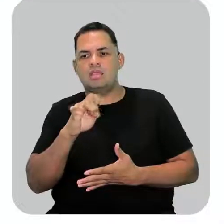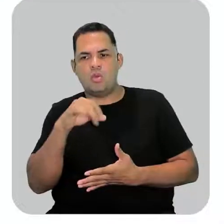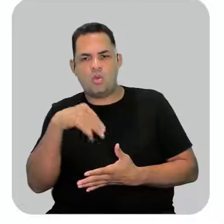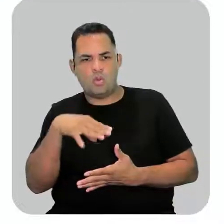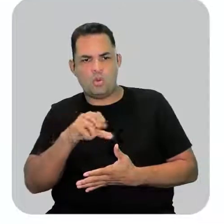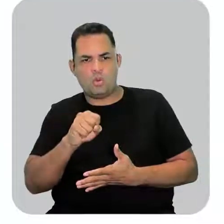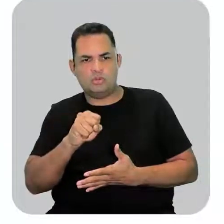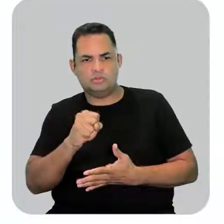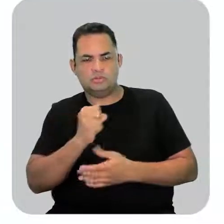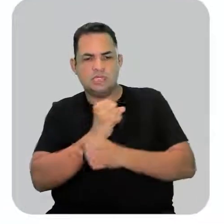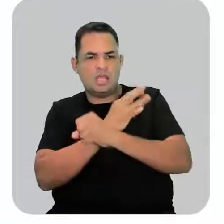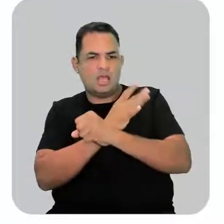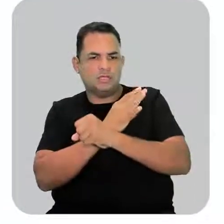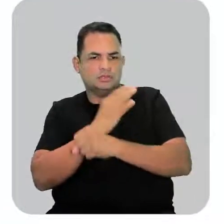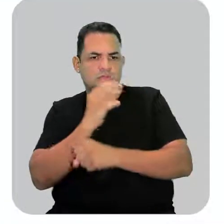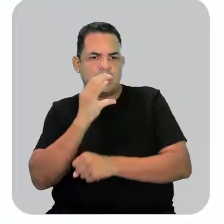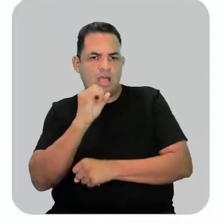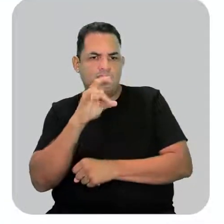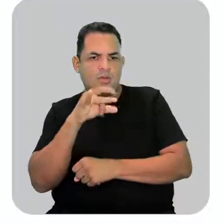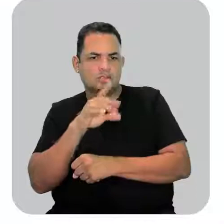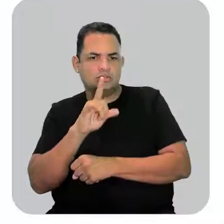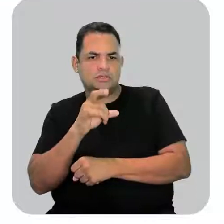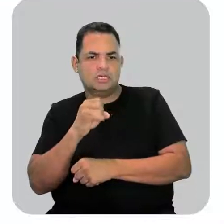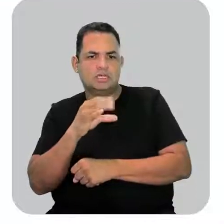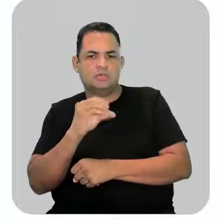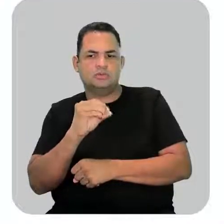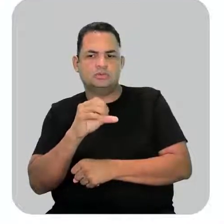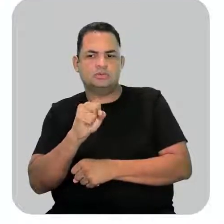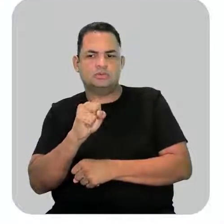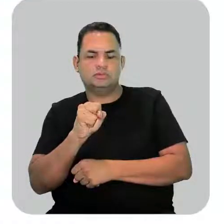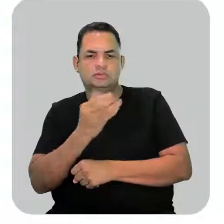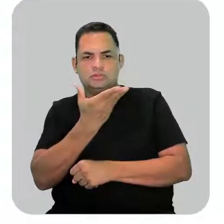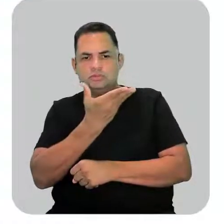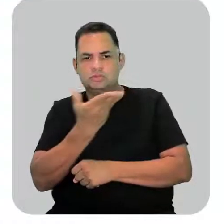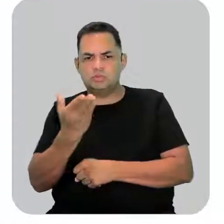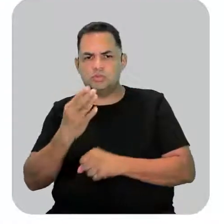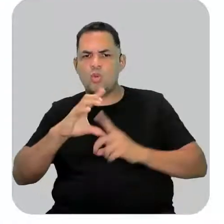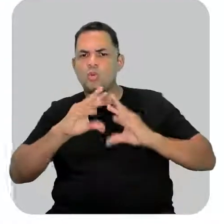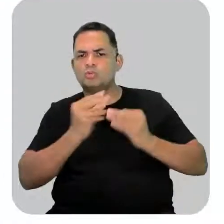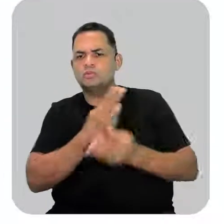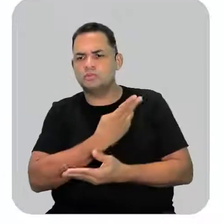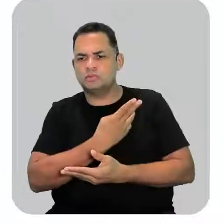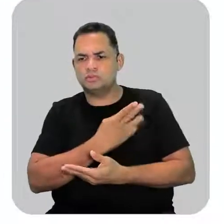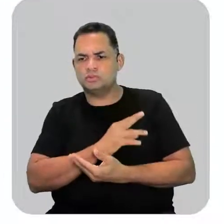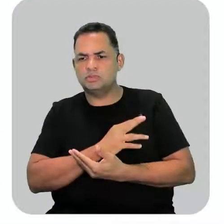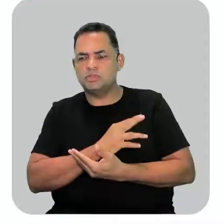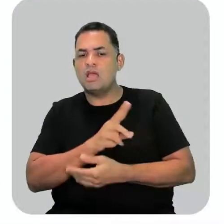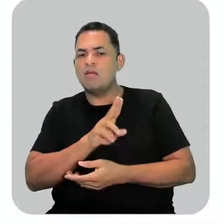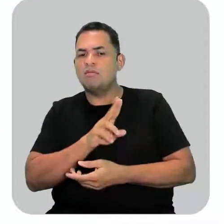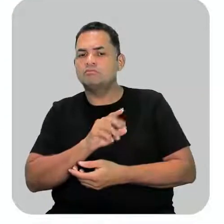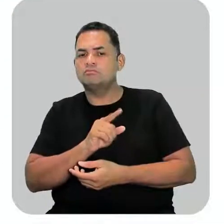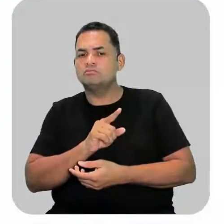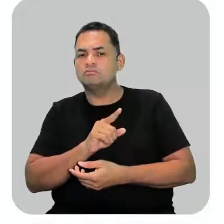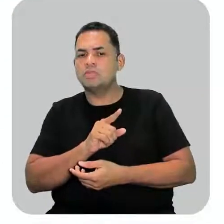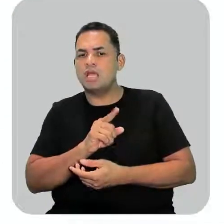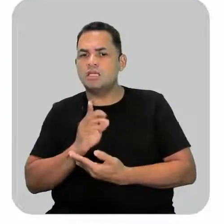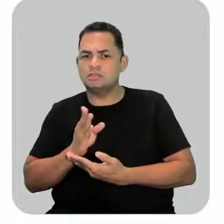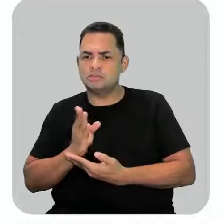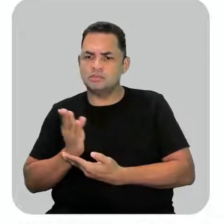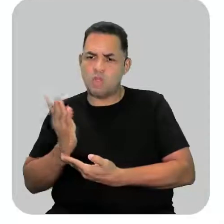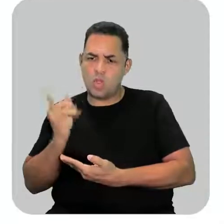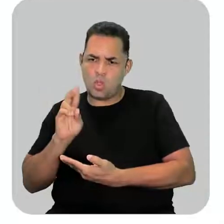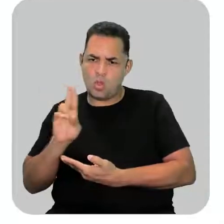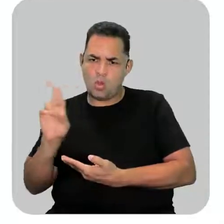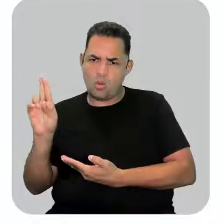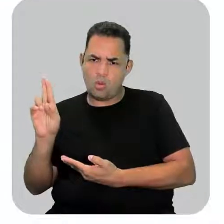e ácidos carboxílicos. Todos esses nomes que nós estamos falando aqui são funções diferentes que